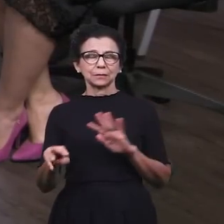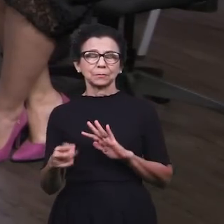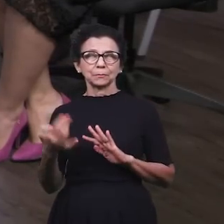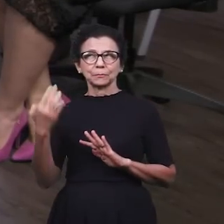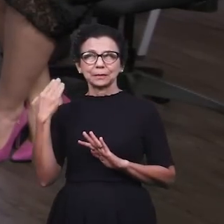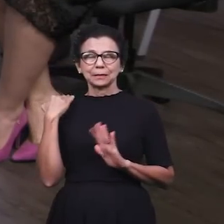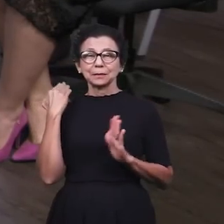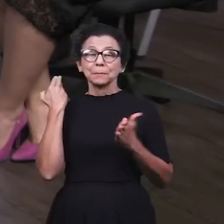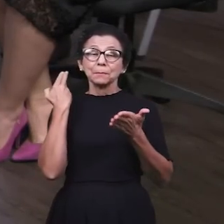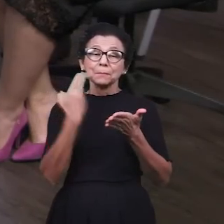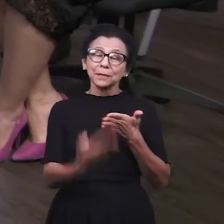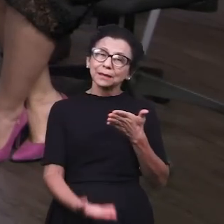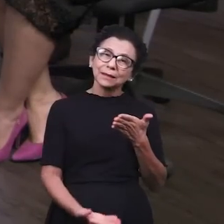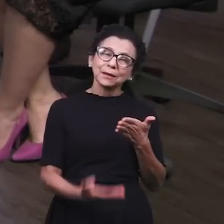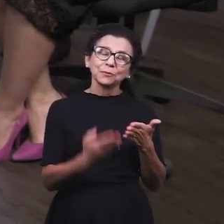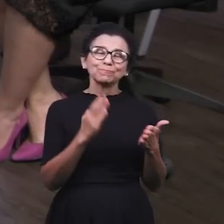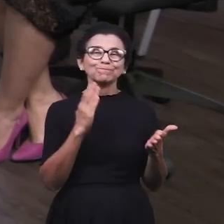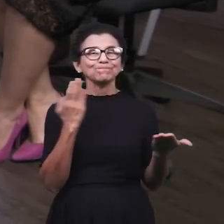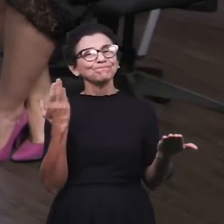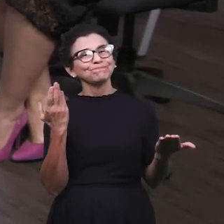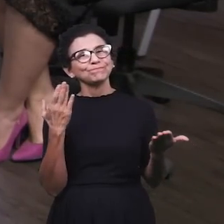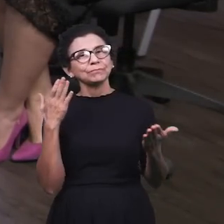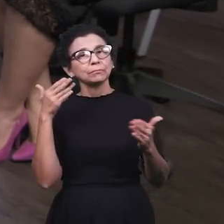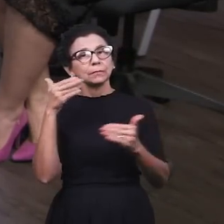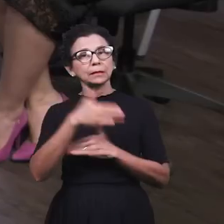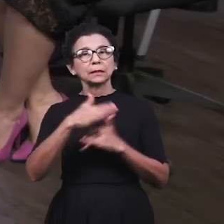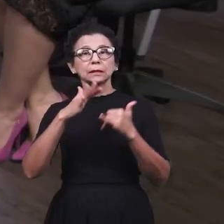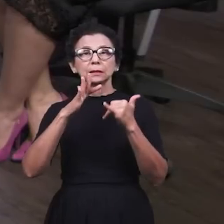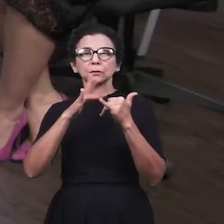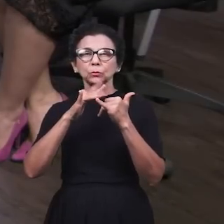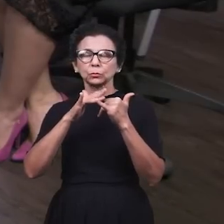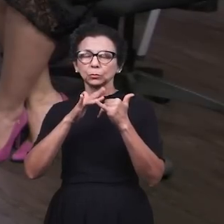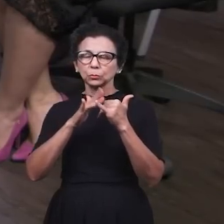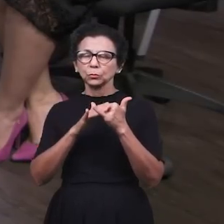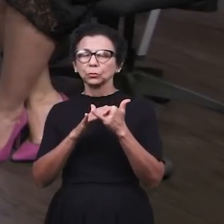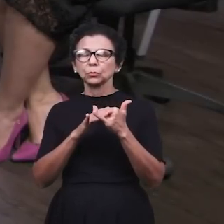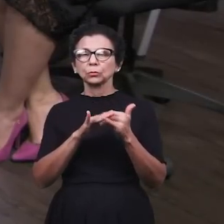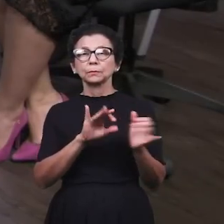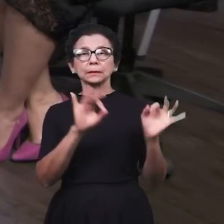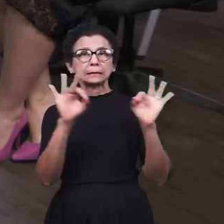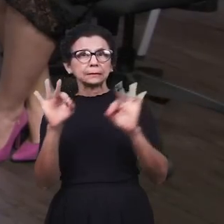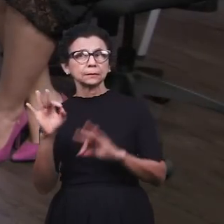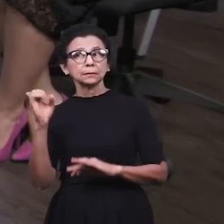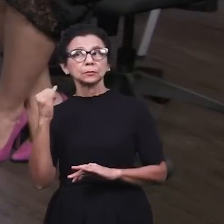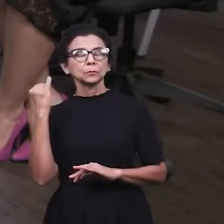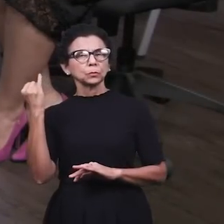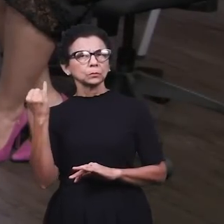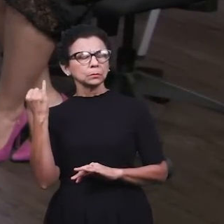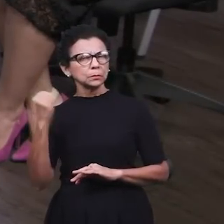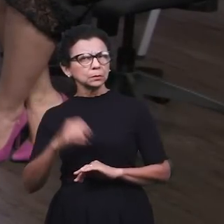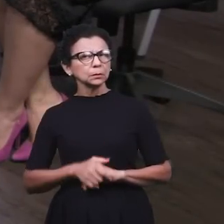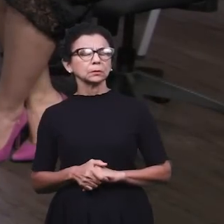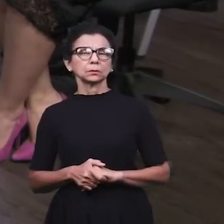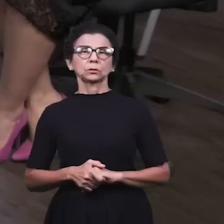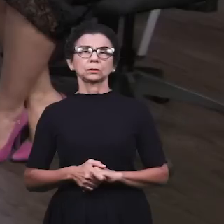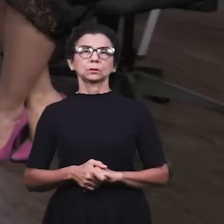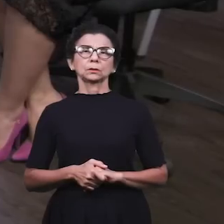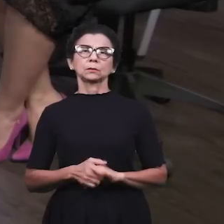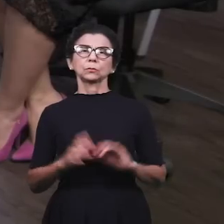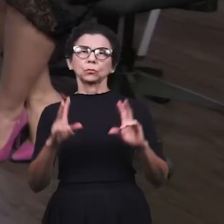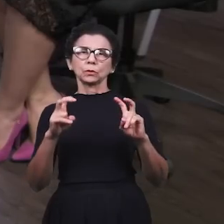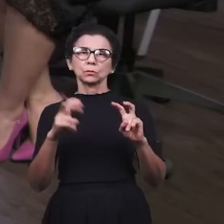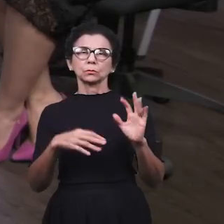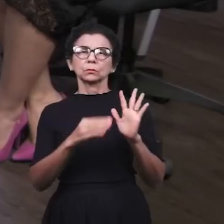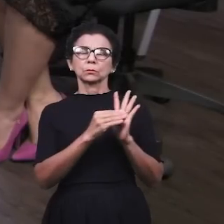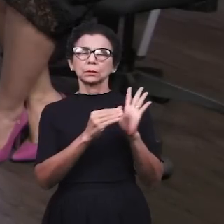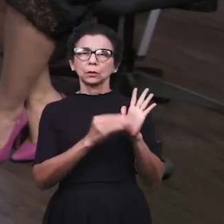no canal da igreja no YouTube, você vai lá e assiste. É importante porque você vai entender a sequência que nós vamos estar trabalhando